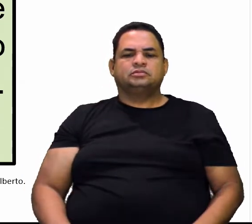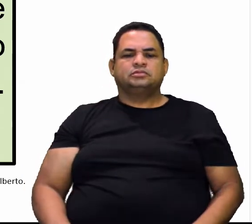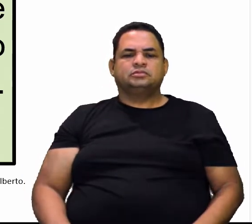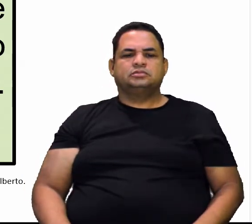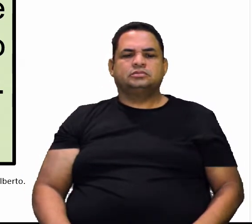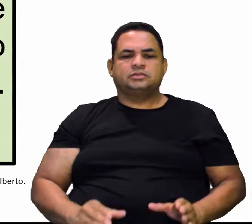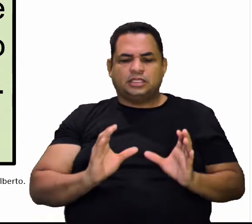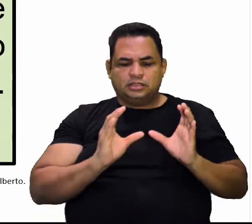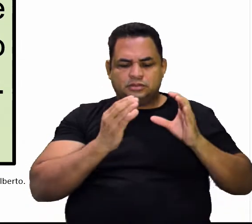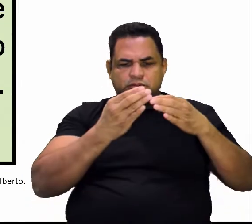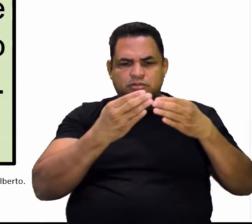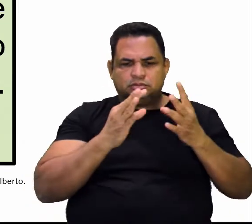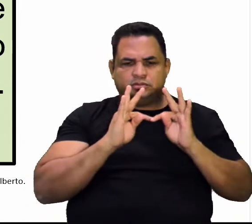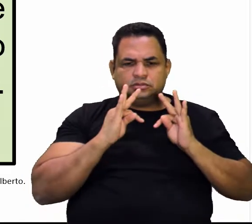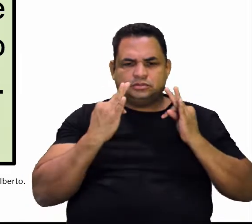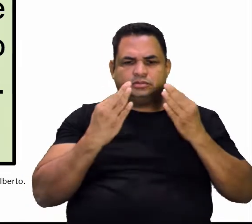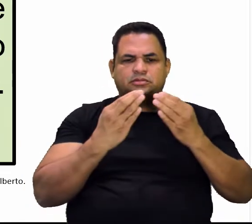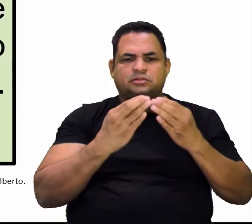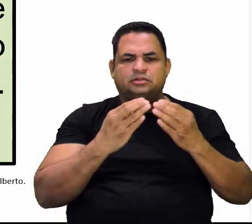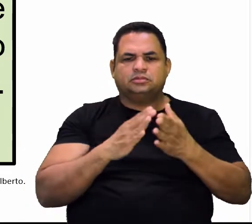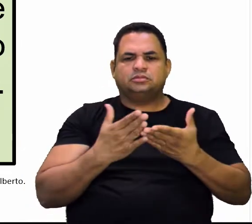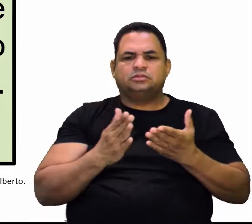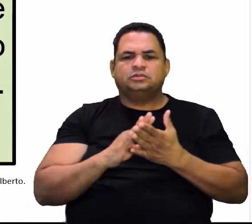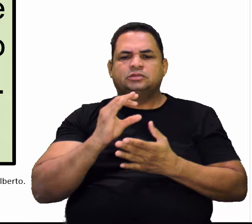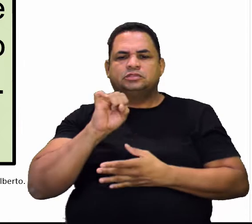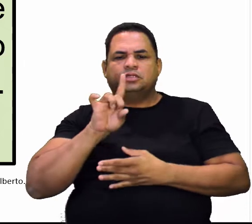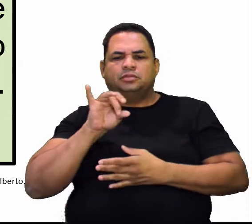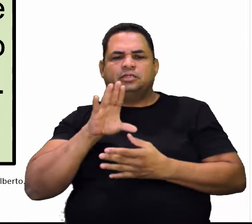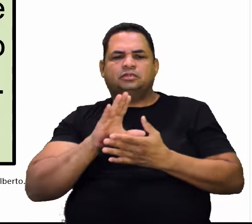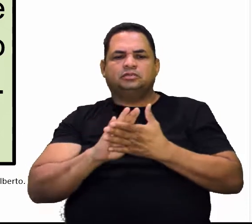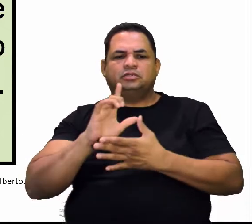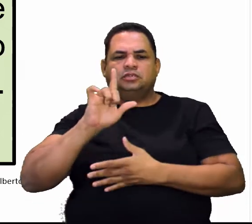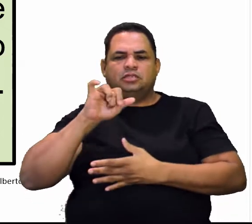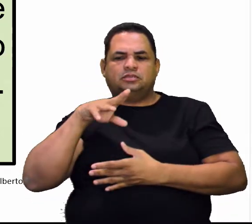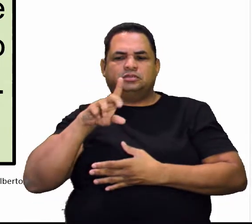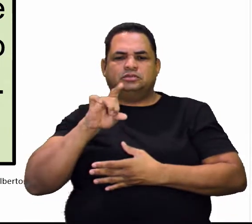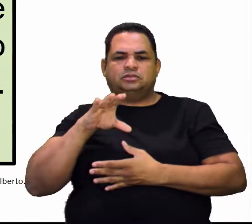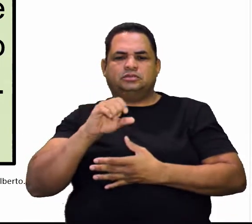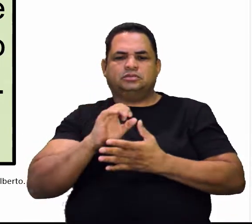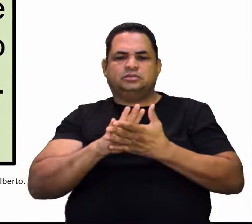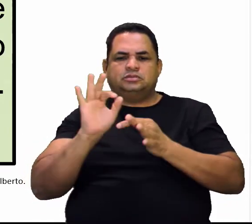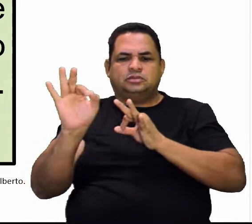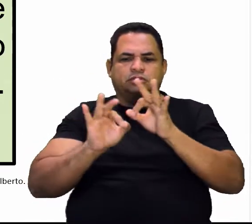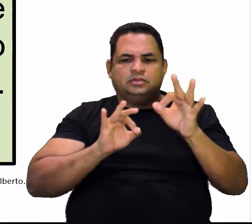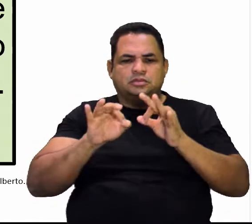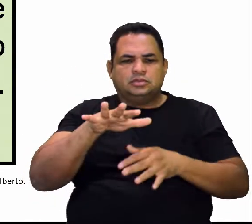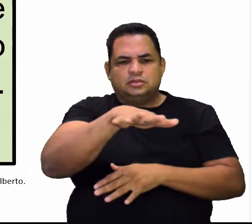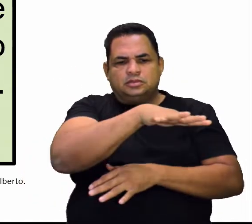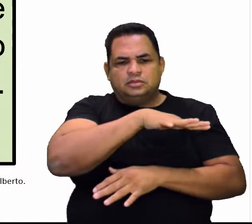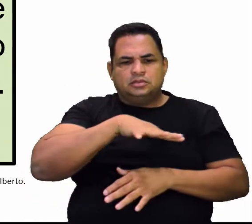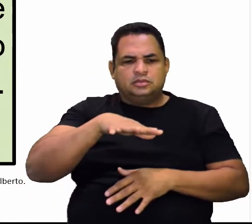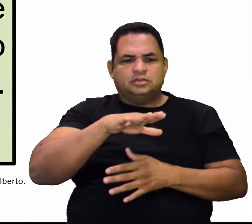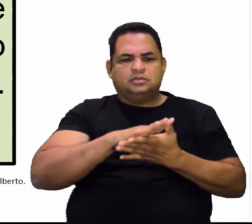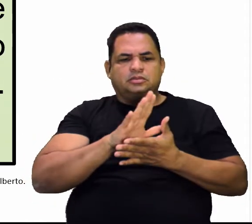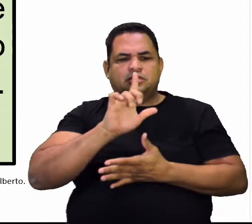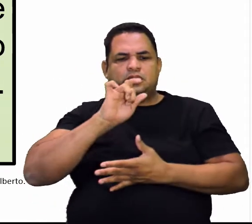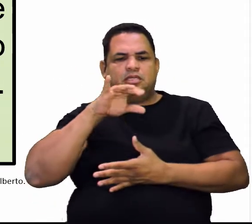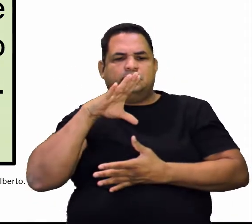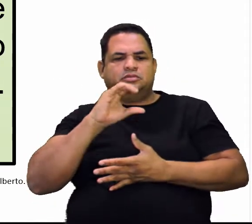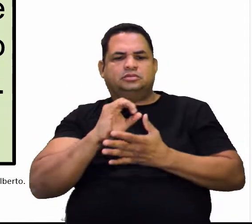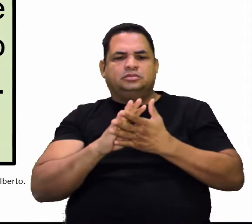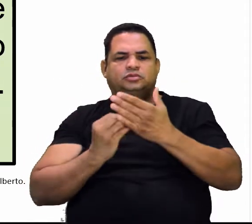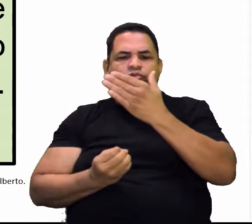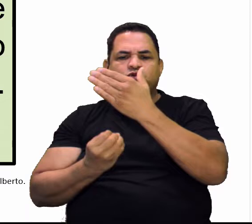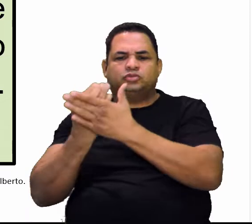Essas tribos eram os sabinos e os latinos, que se instalaram na região do Lácio. Aí